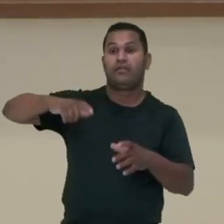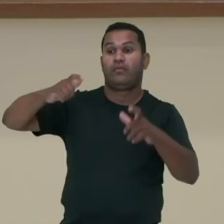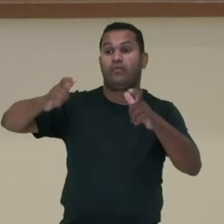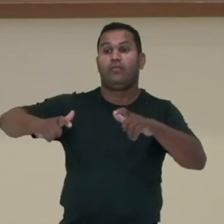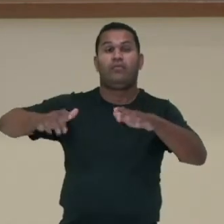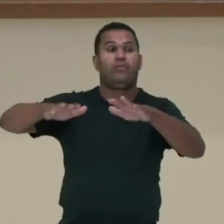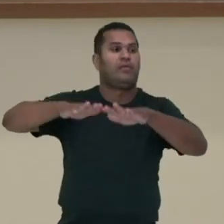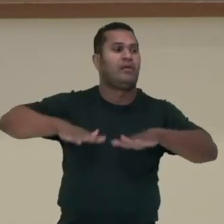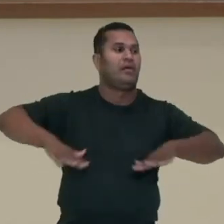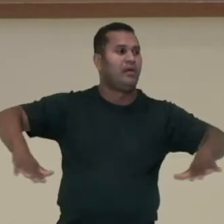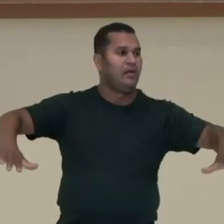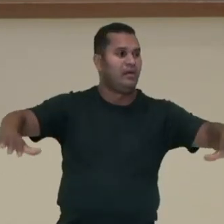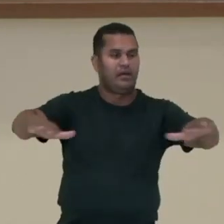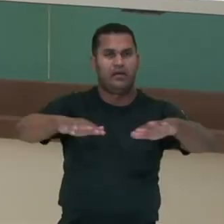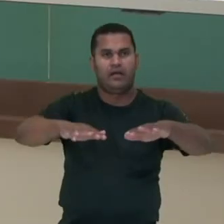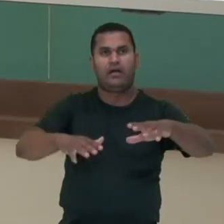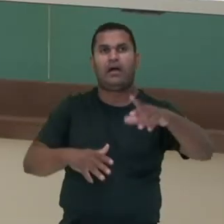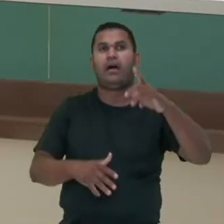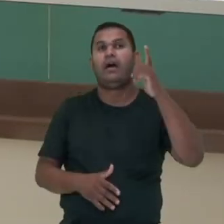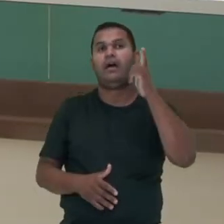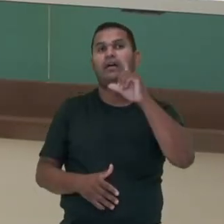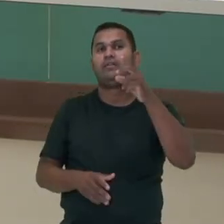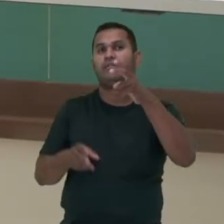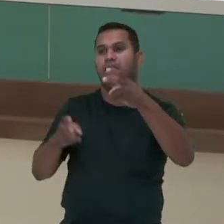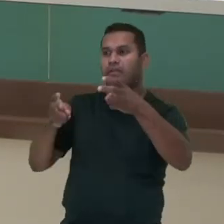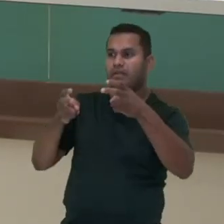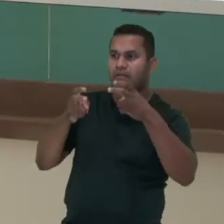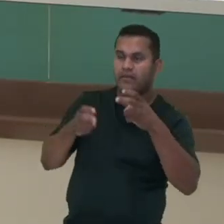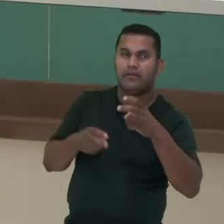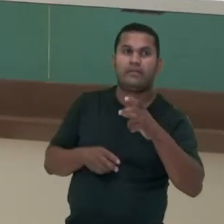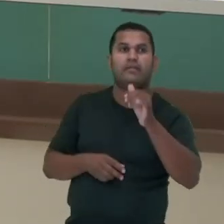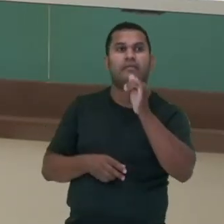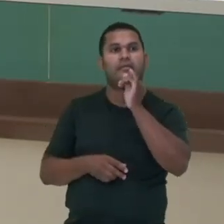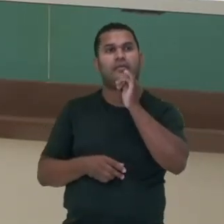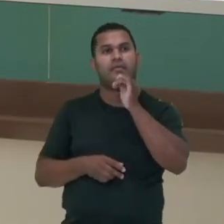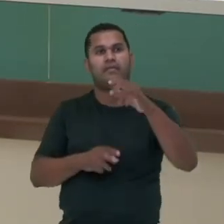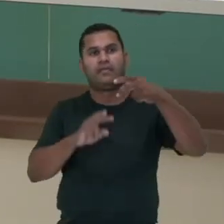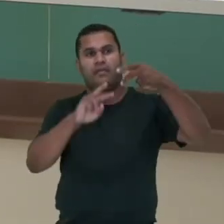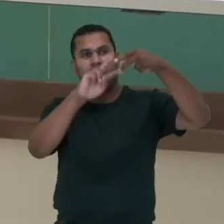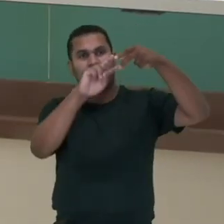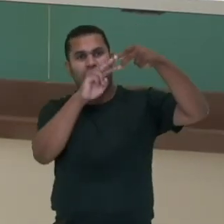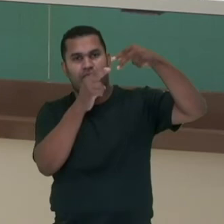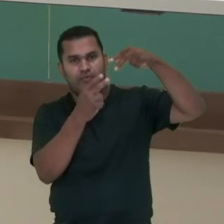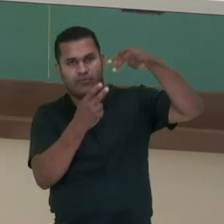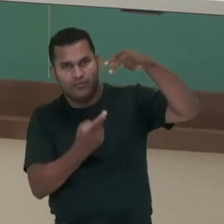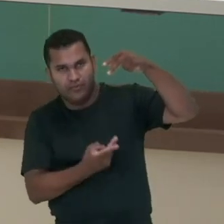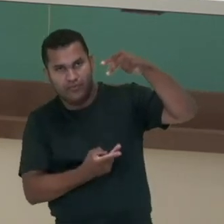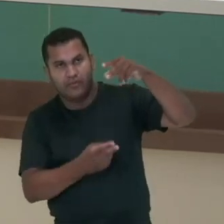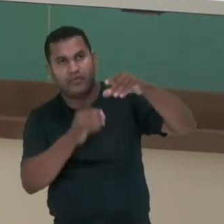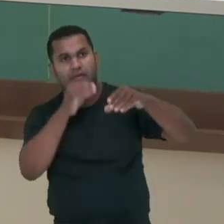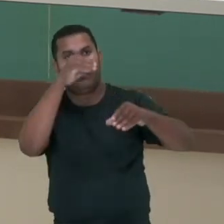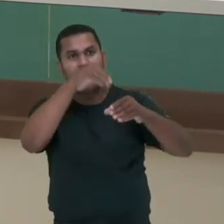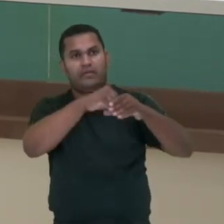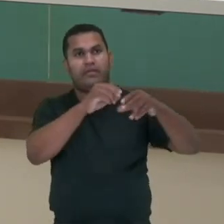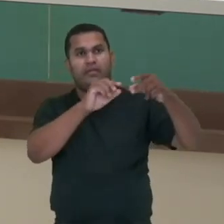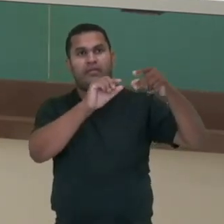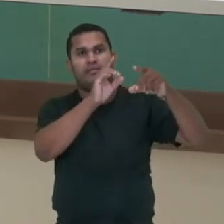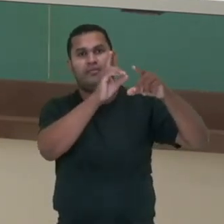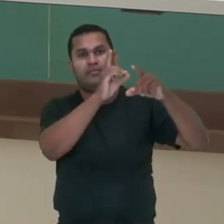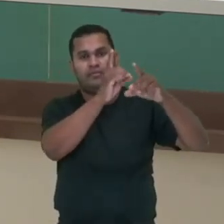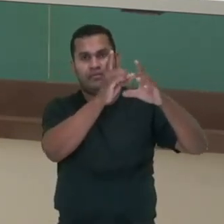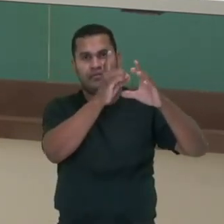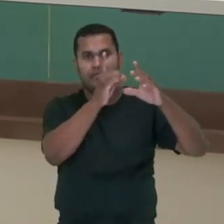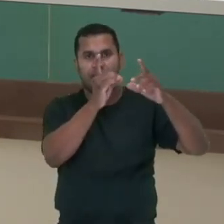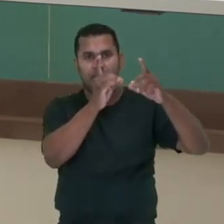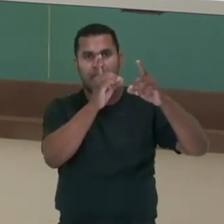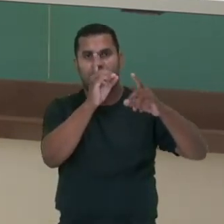ambiente em que se está. Então nós temos aqui o genótipo, representado nessa molécula de DNA, o meio ambiente caracterizando